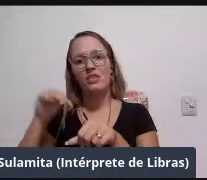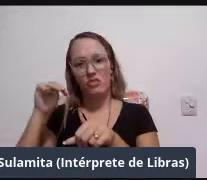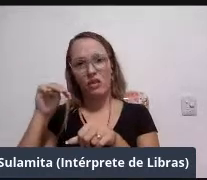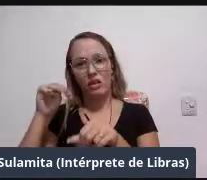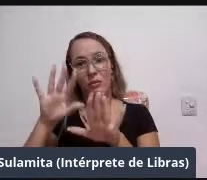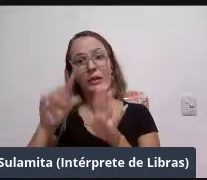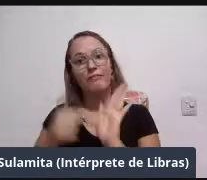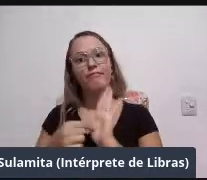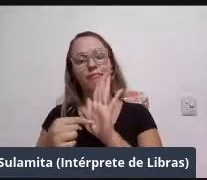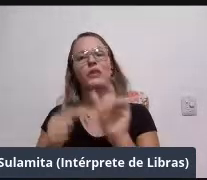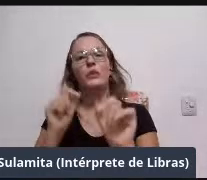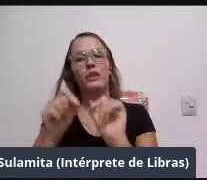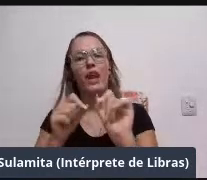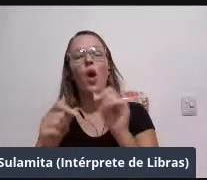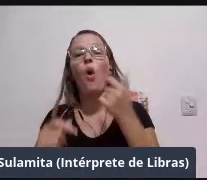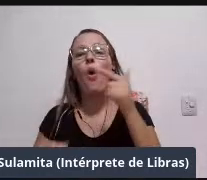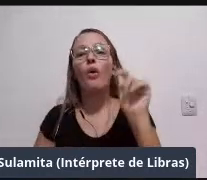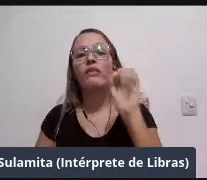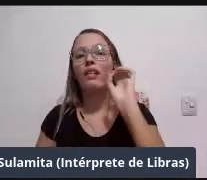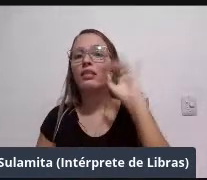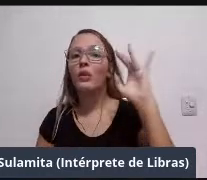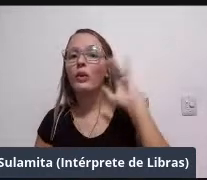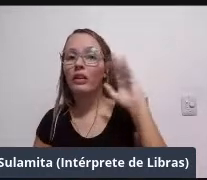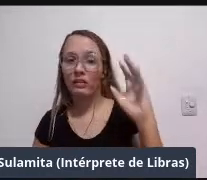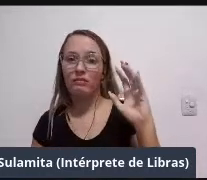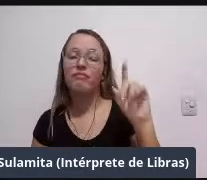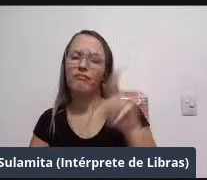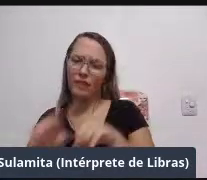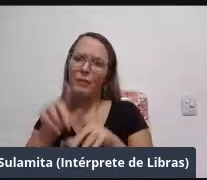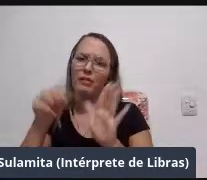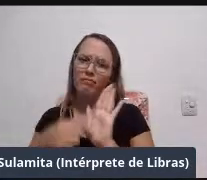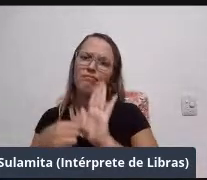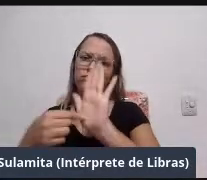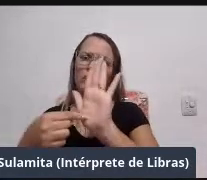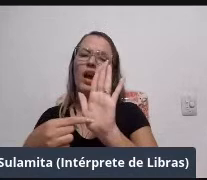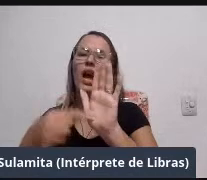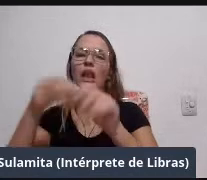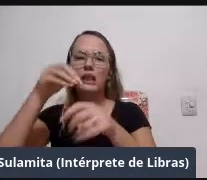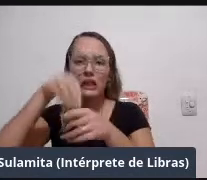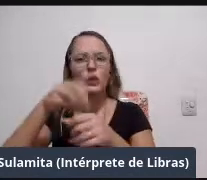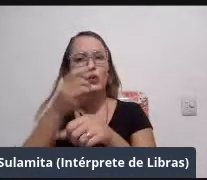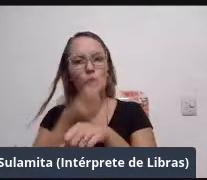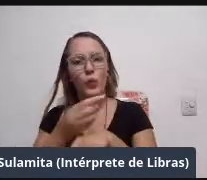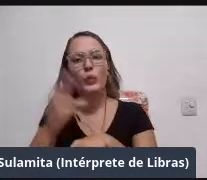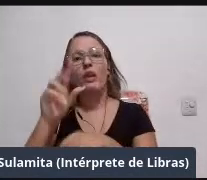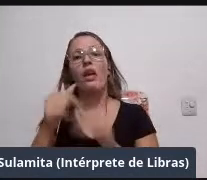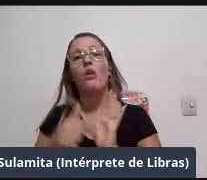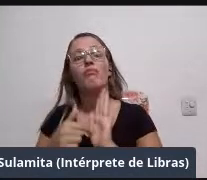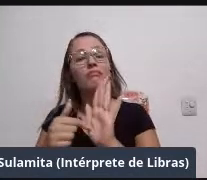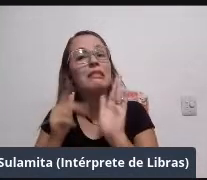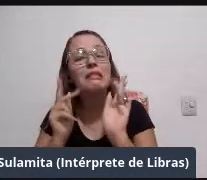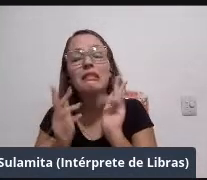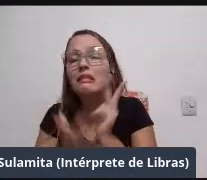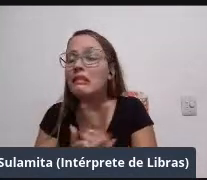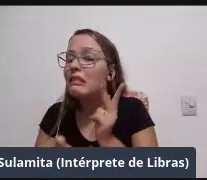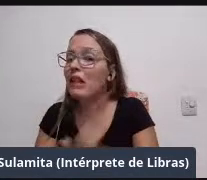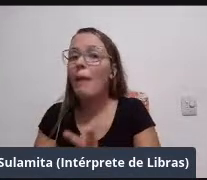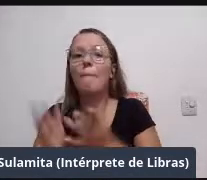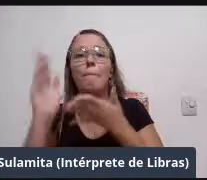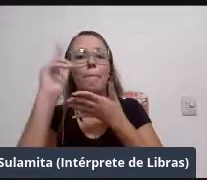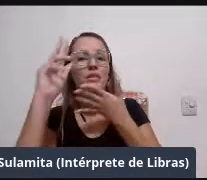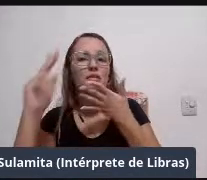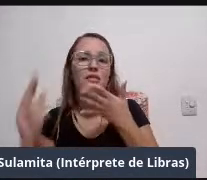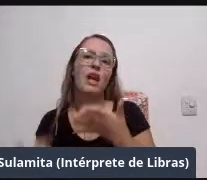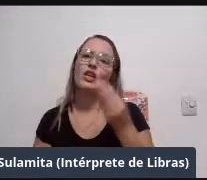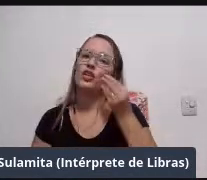com outra teorização, e aparece no doutorado, né? Então, eu também destaco a diversidade de experiências, né? Porque a minha ideia